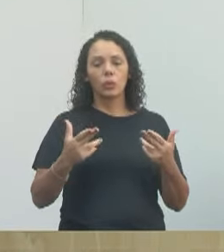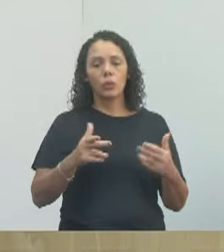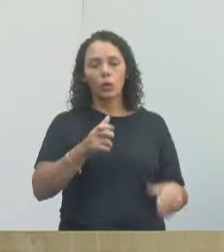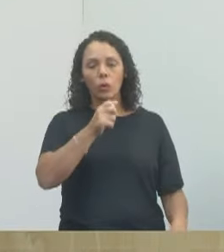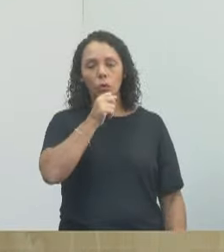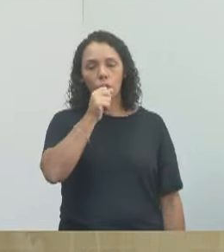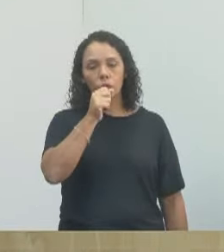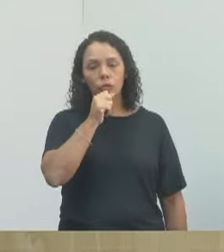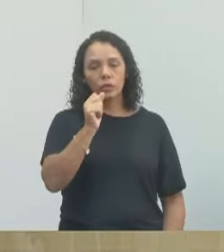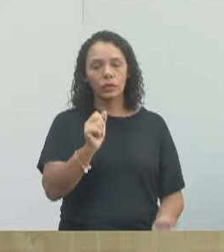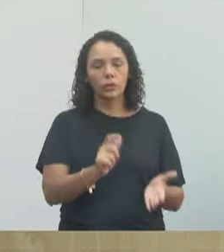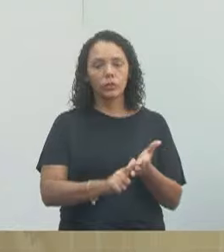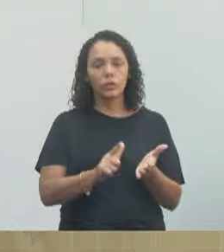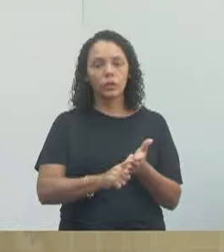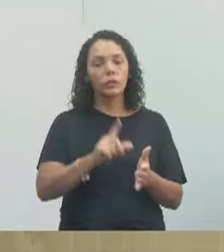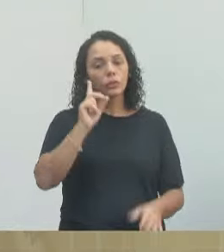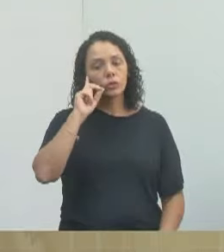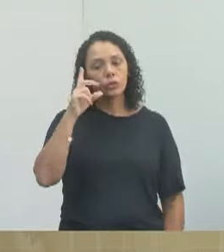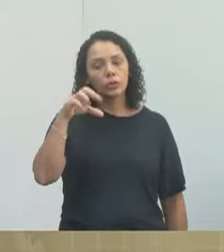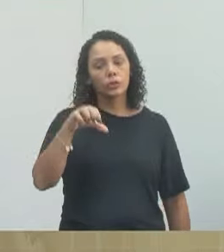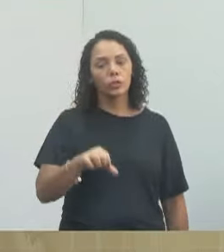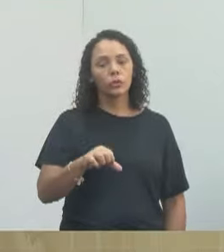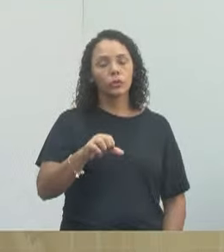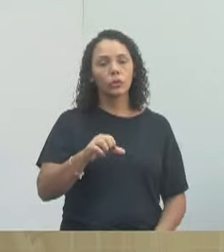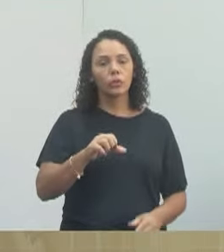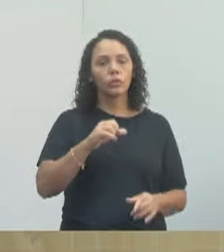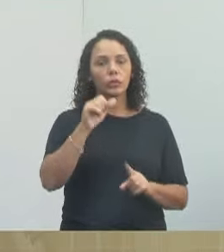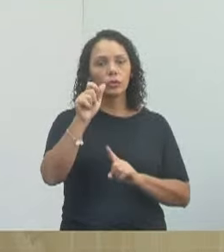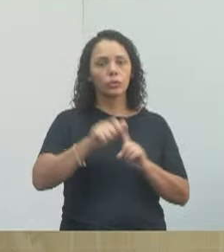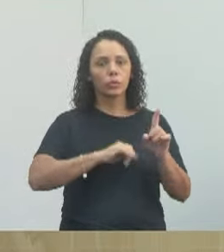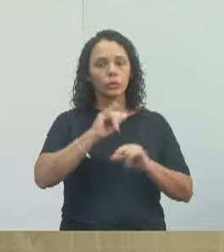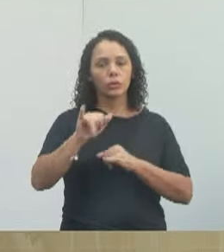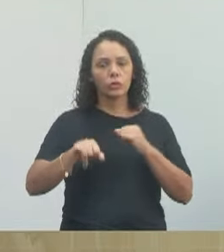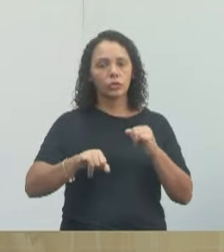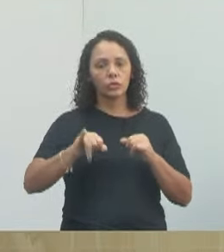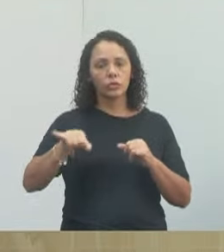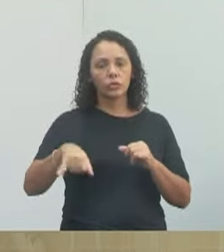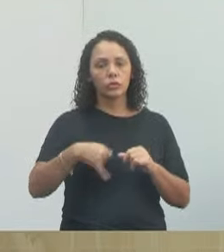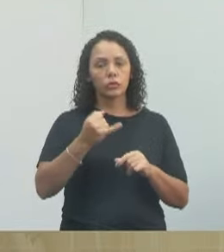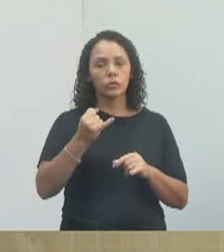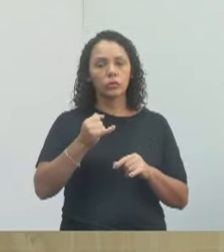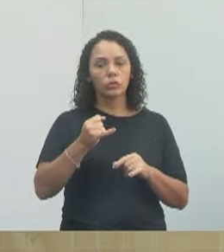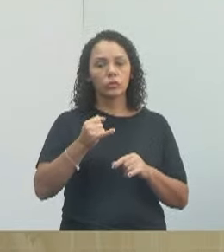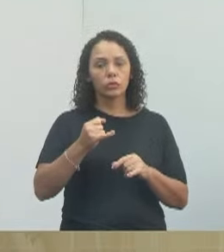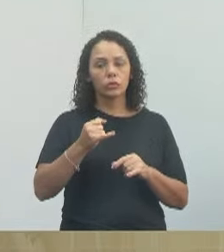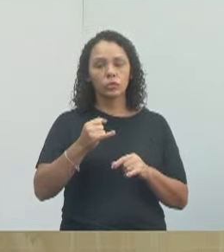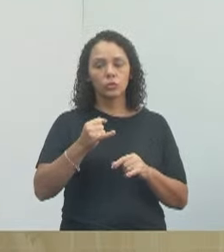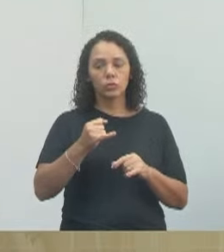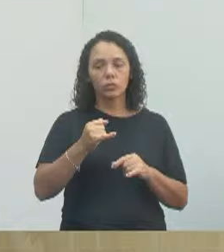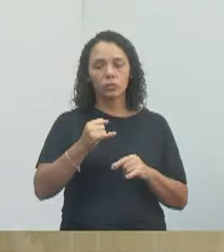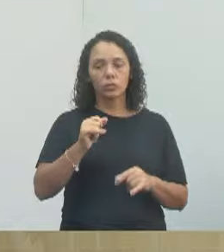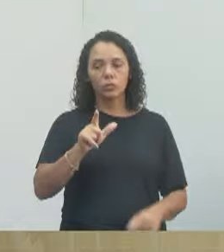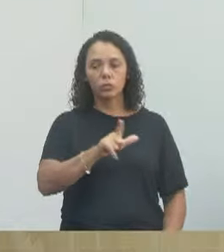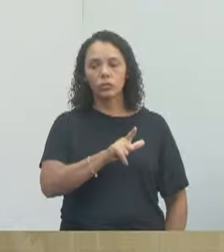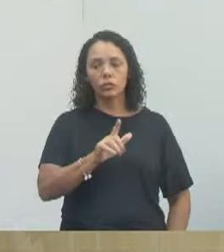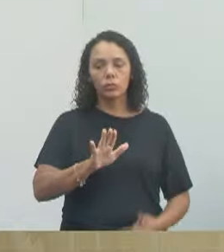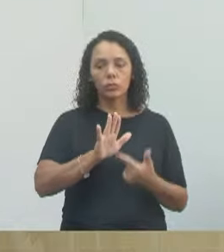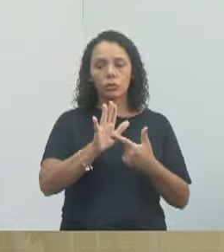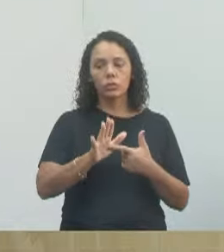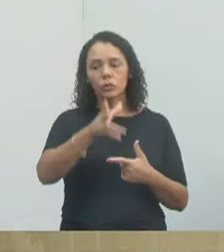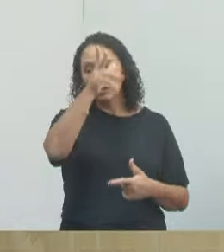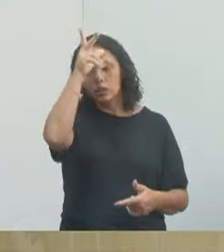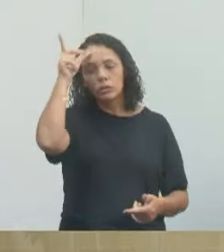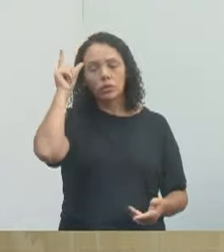de julho de 2022 a Prefeitura de Jacareí assinou o protocolo de intenções para a construção de até 250 unidades habitacionais em